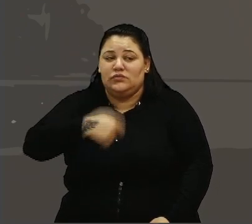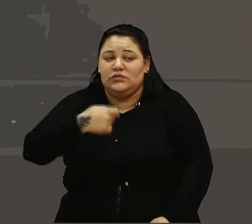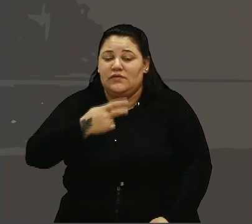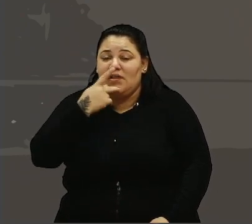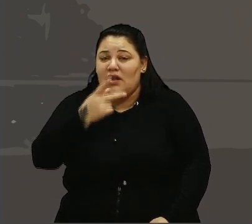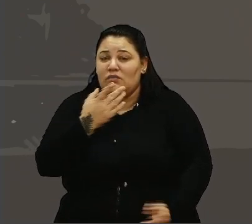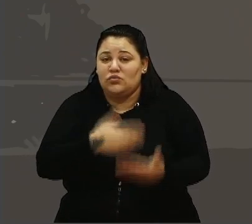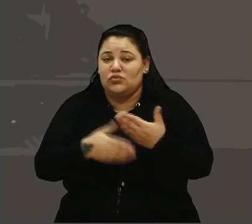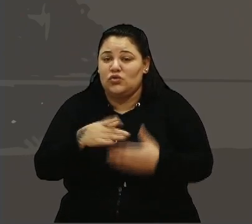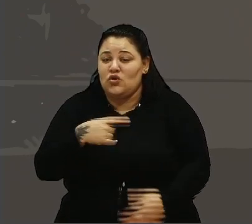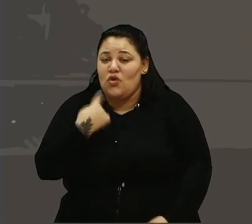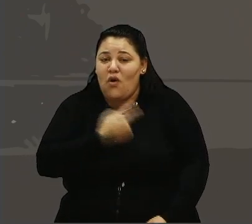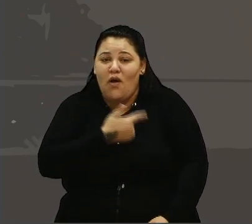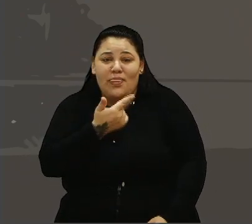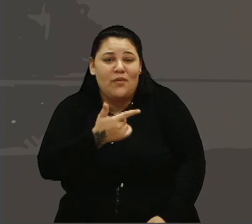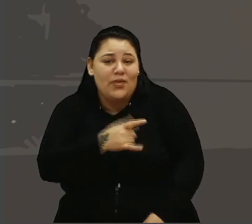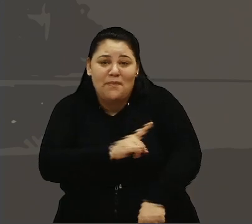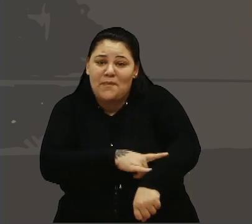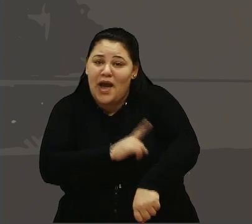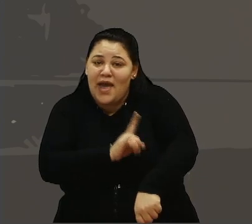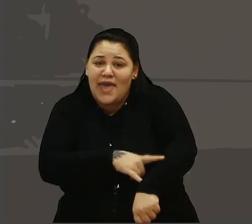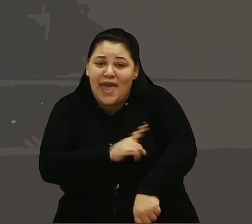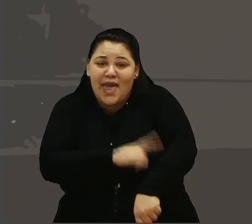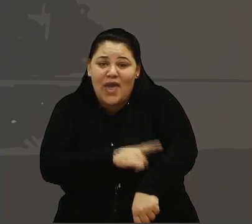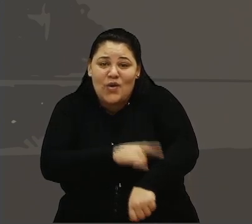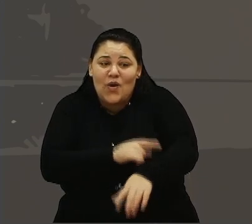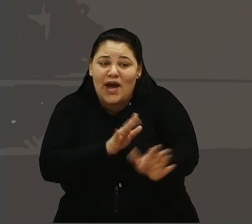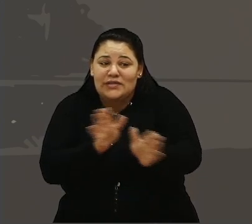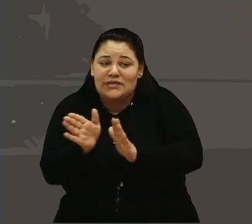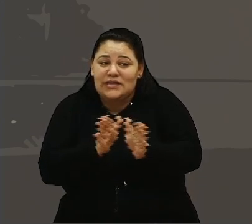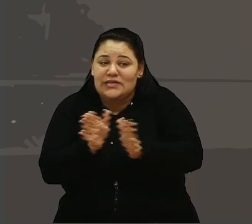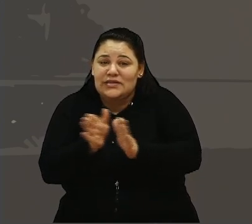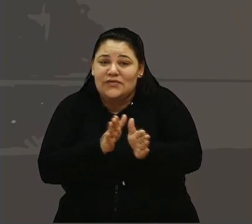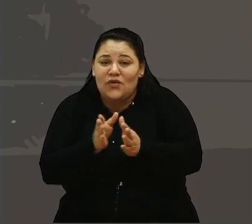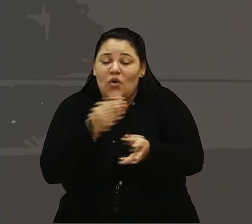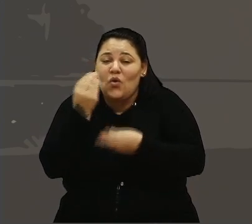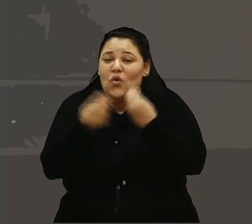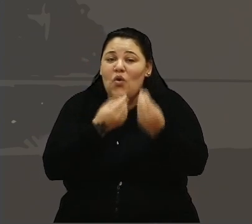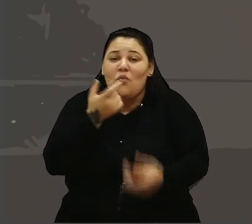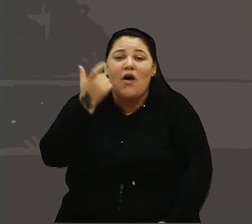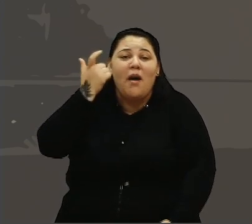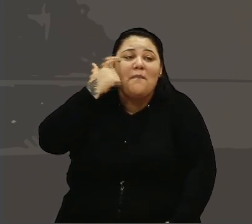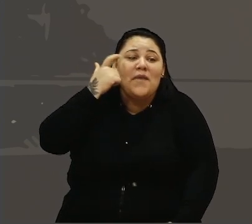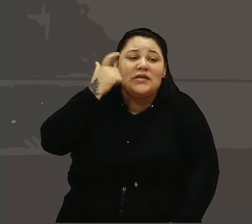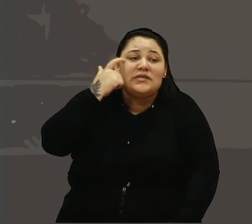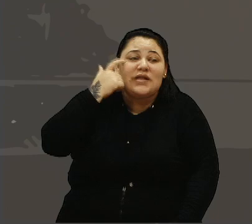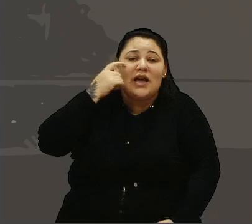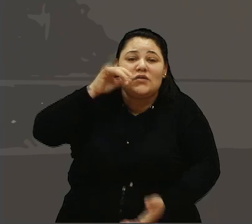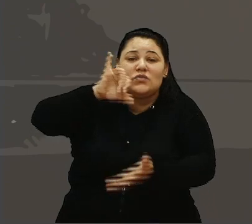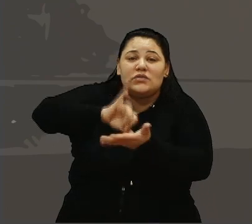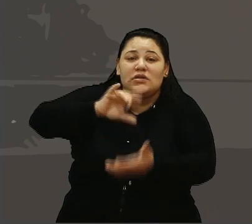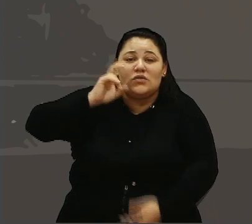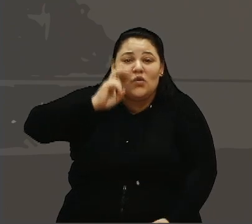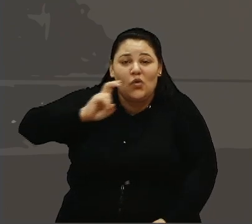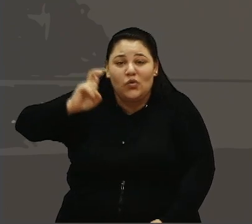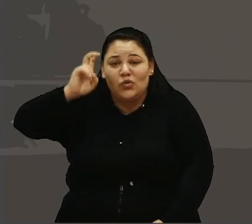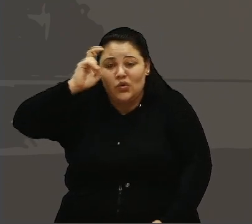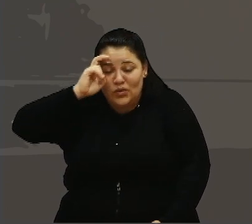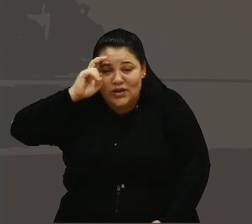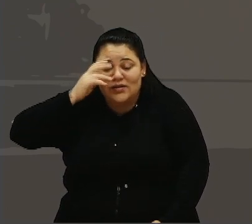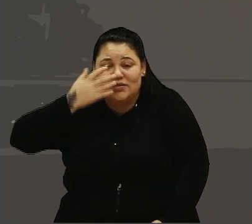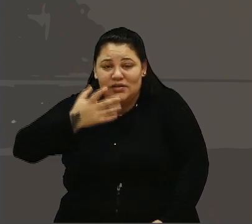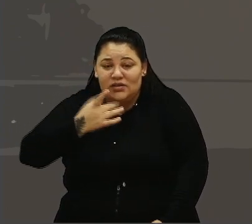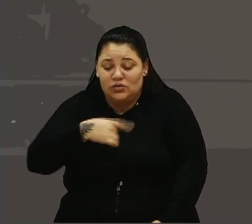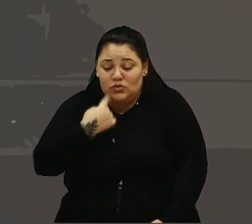não temos banheiros acessíveis no Ordovás. Como que a gente vai pensar num centro de cultura tão grande do